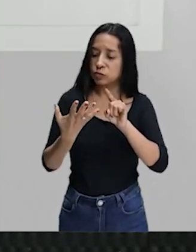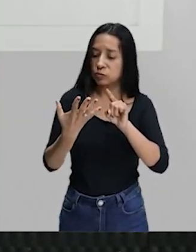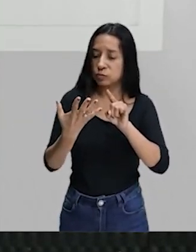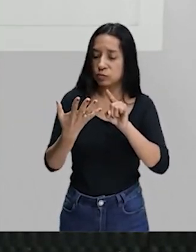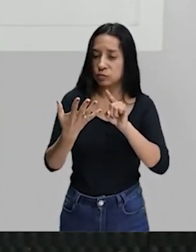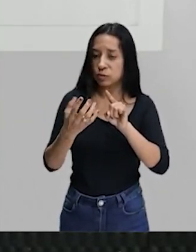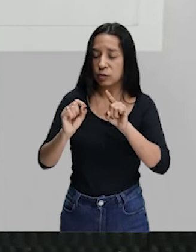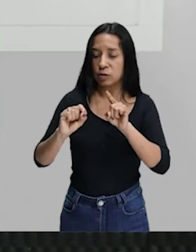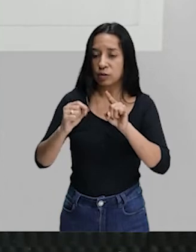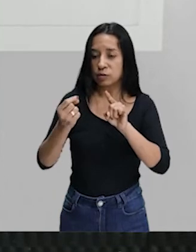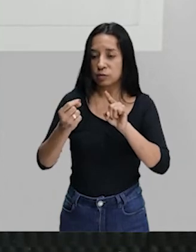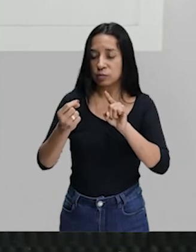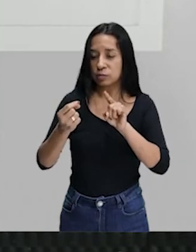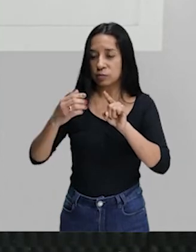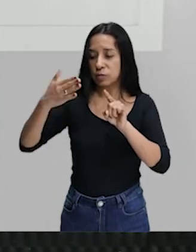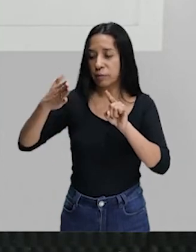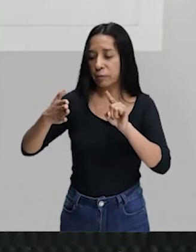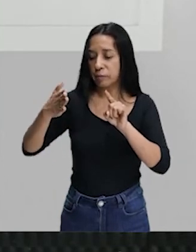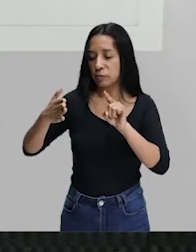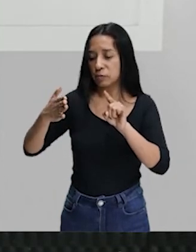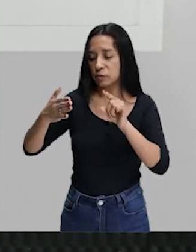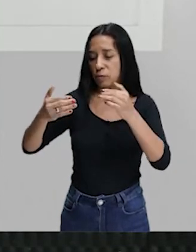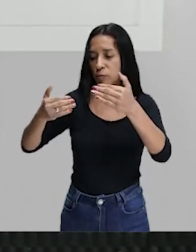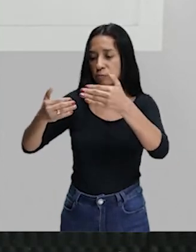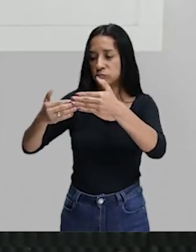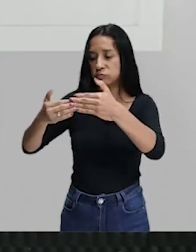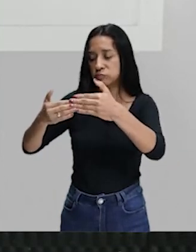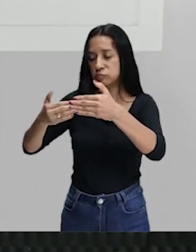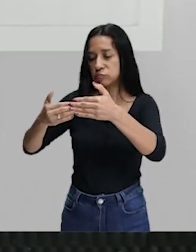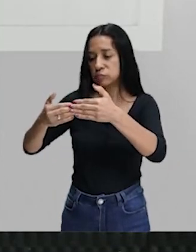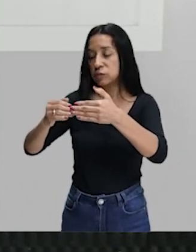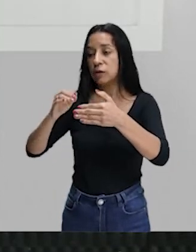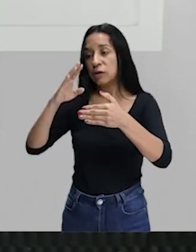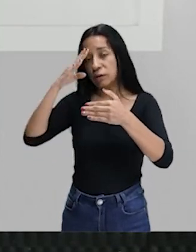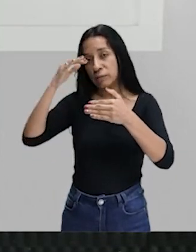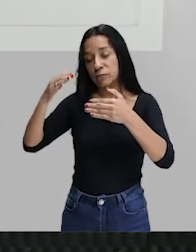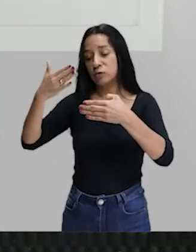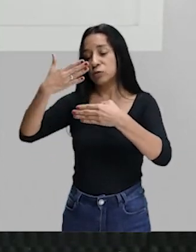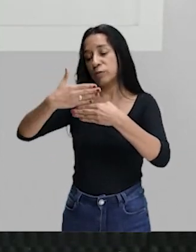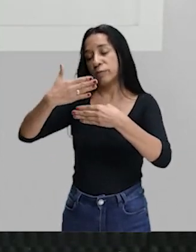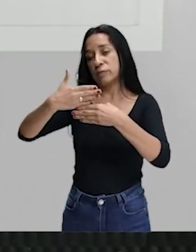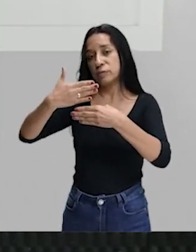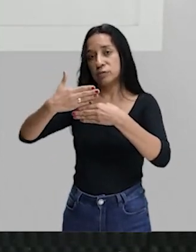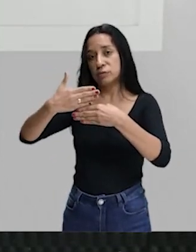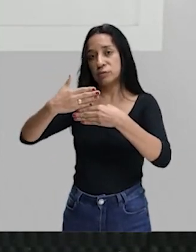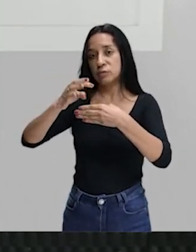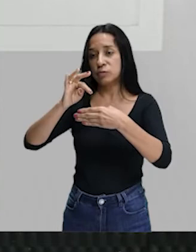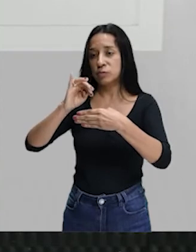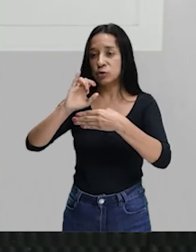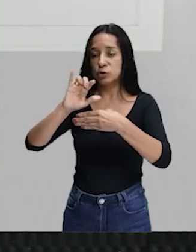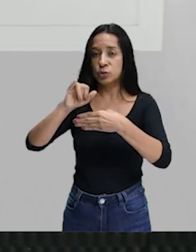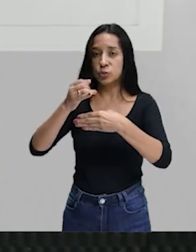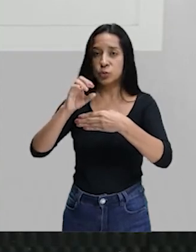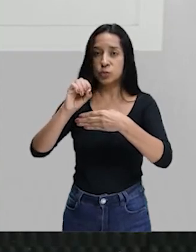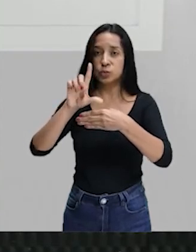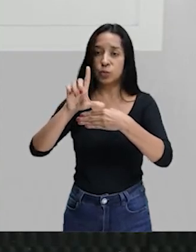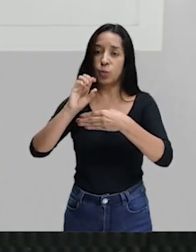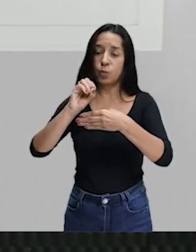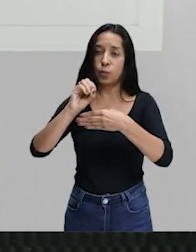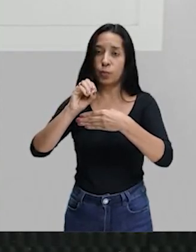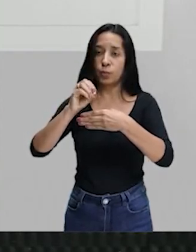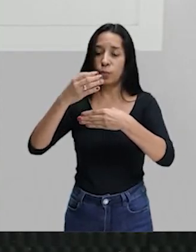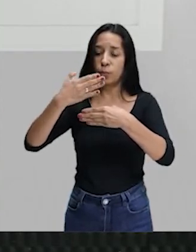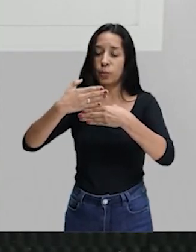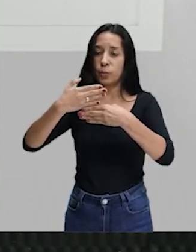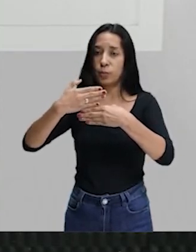extremidade. Vamos imaginar uma parede, pronto, uma parede feita de tijolos. Nós temos o tijolo, né, que está